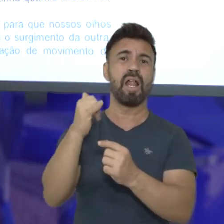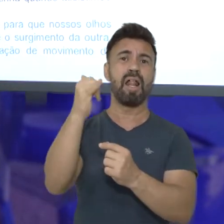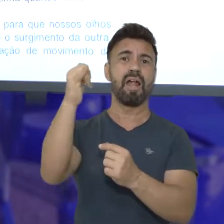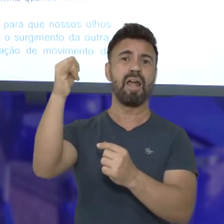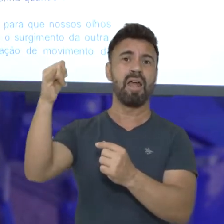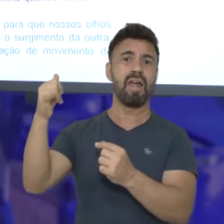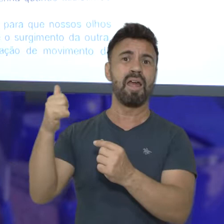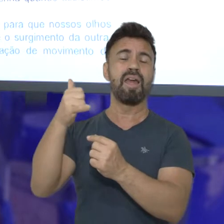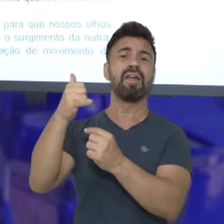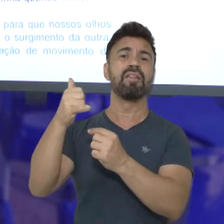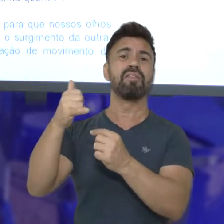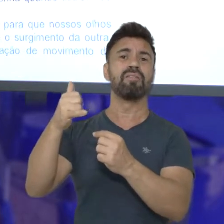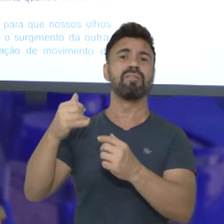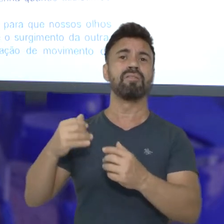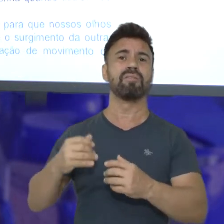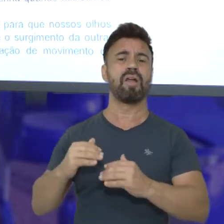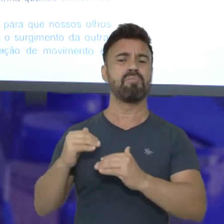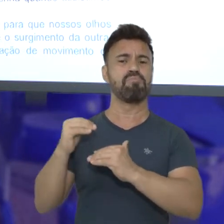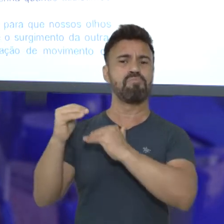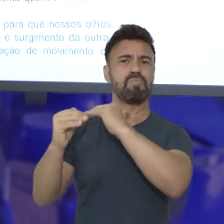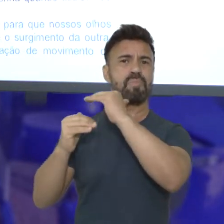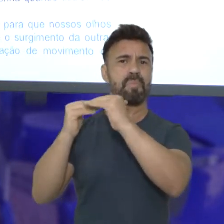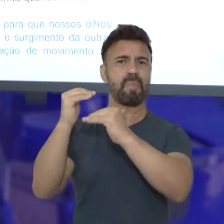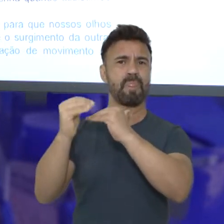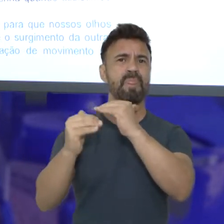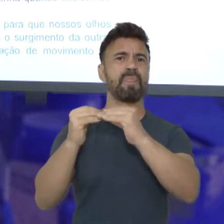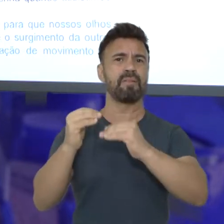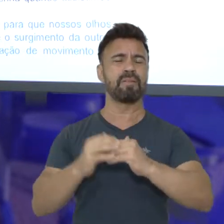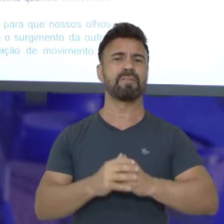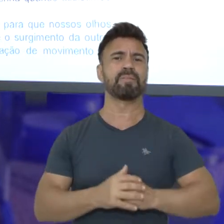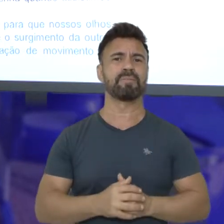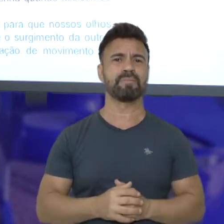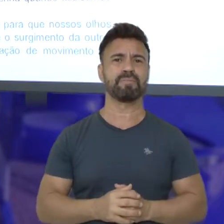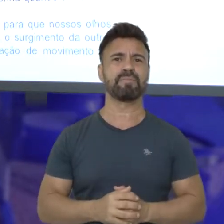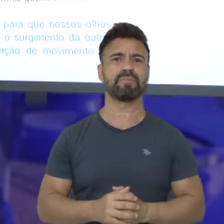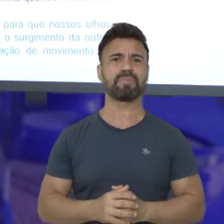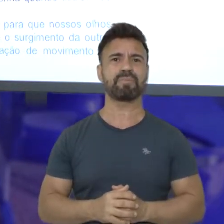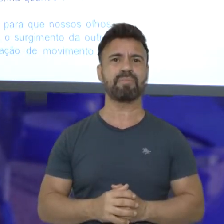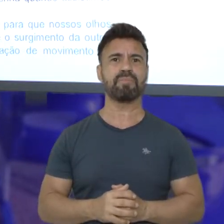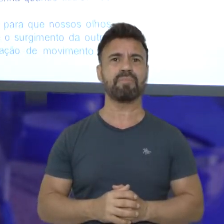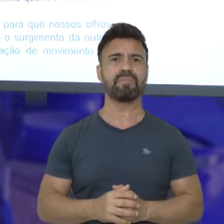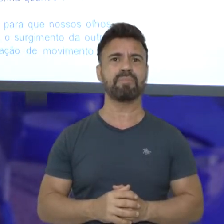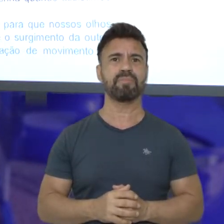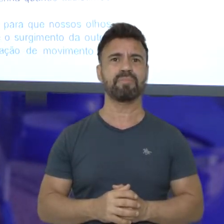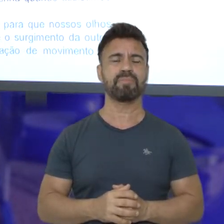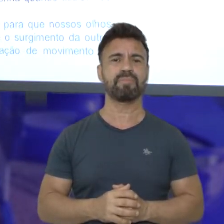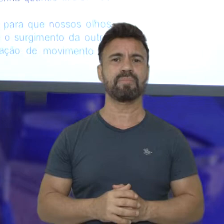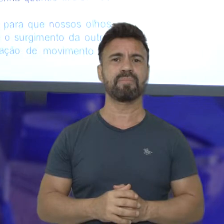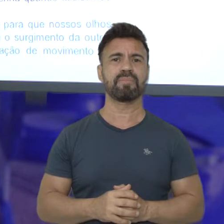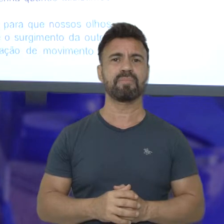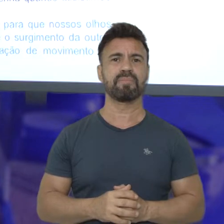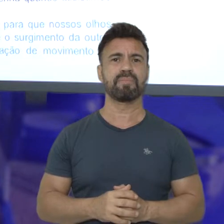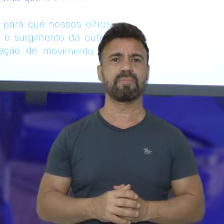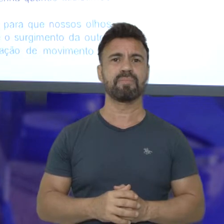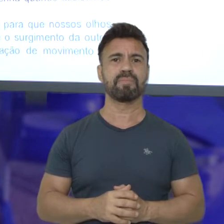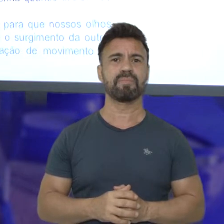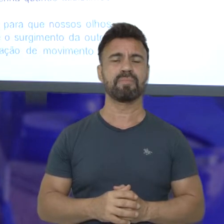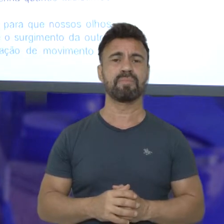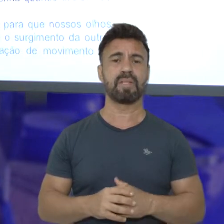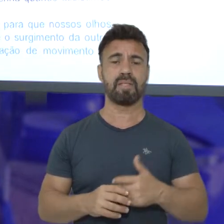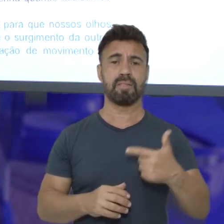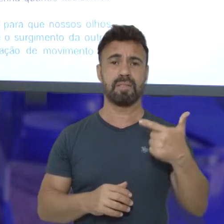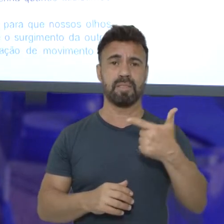estimular esse processo nos elétrons, no feixe de elétrons que vai emitir aí esse tipo de energia. Na